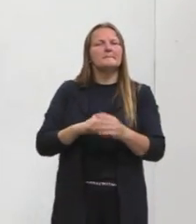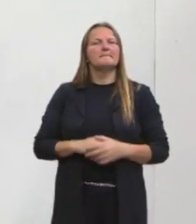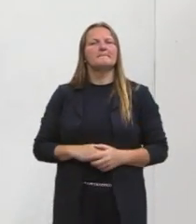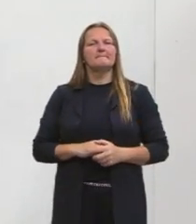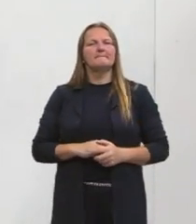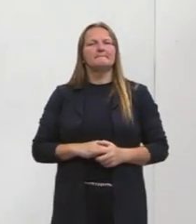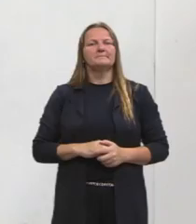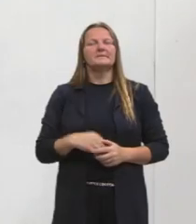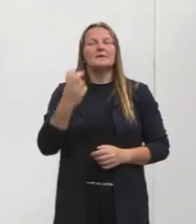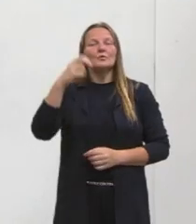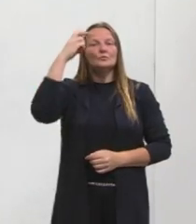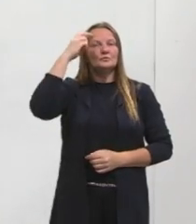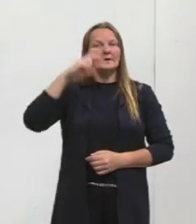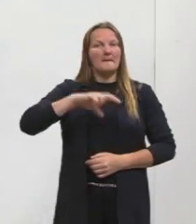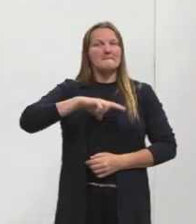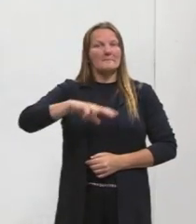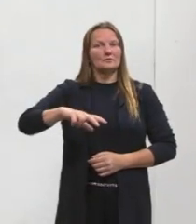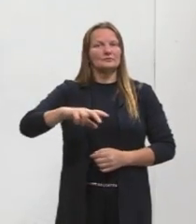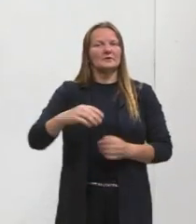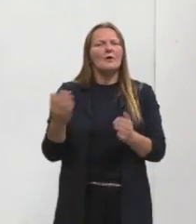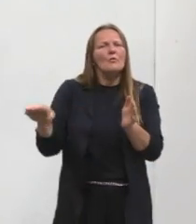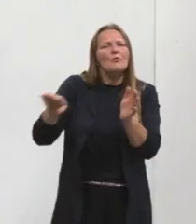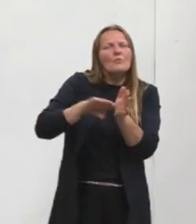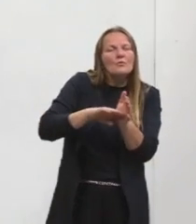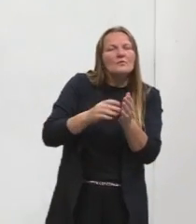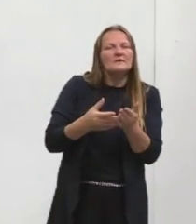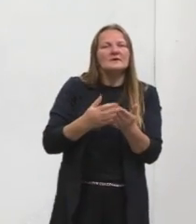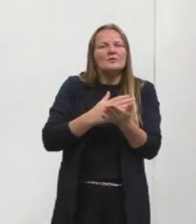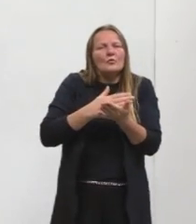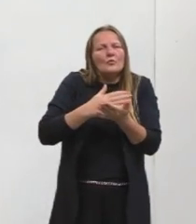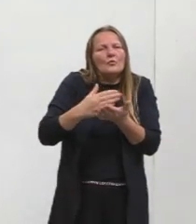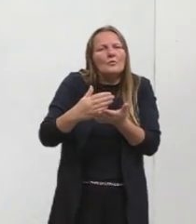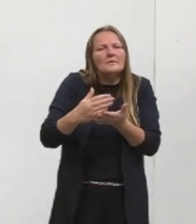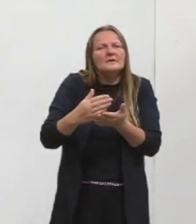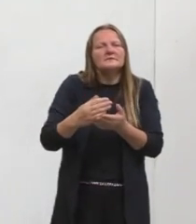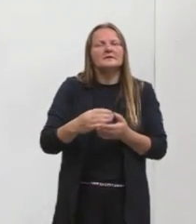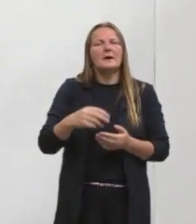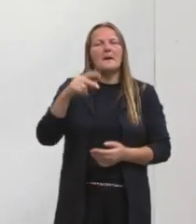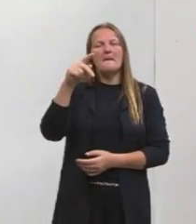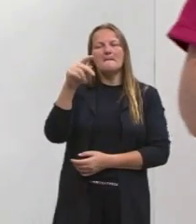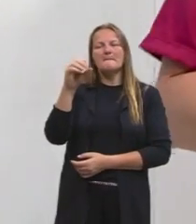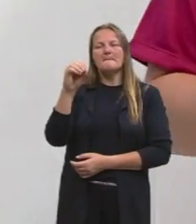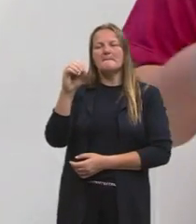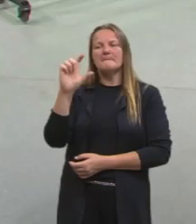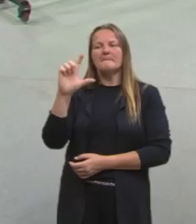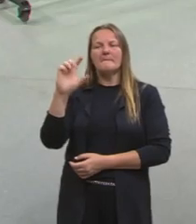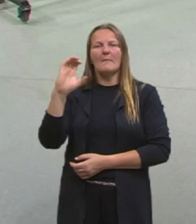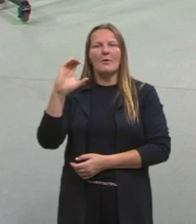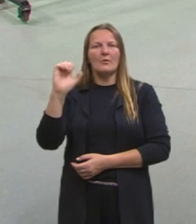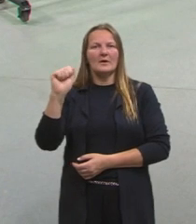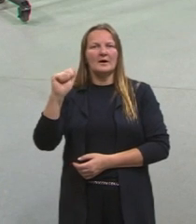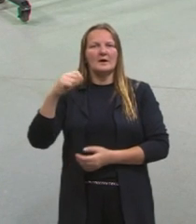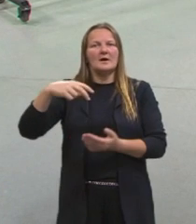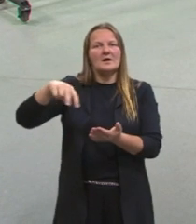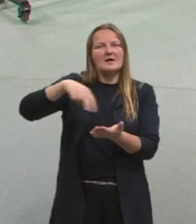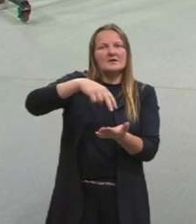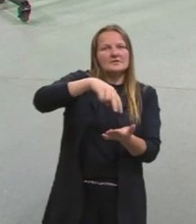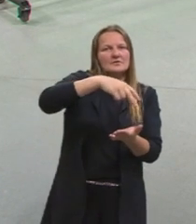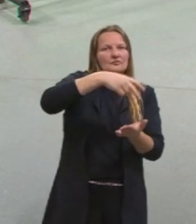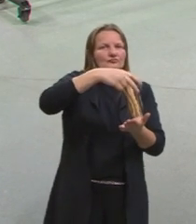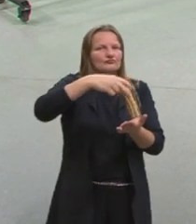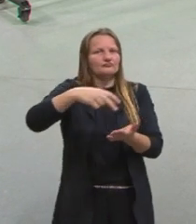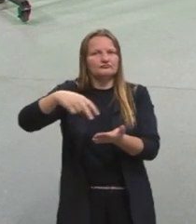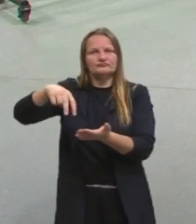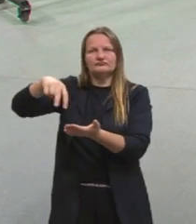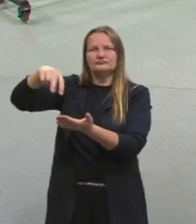cultura dos portugueses né e inicialmente com a Polca com esse ritmo né da dança e